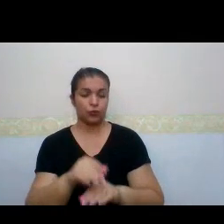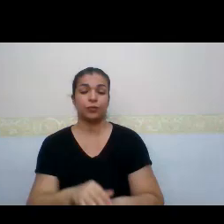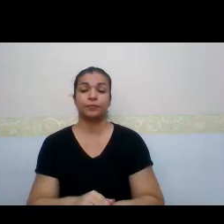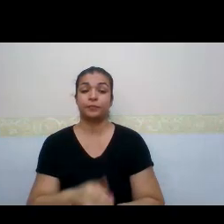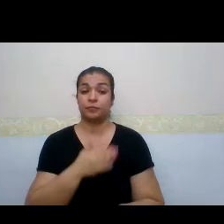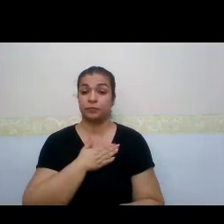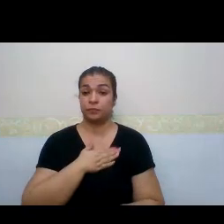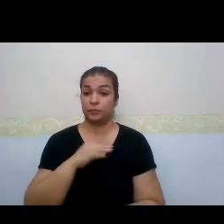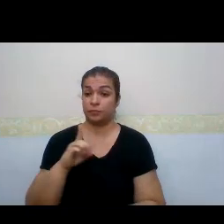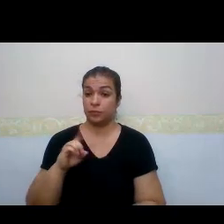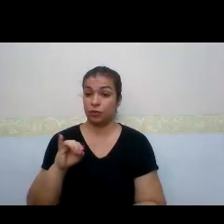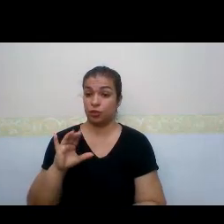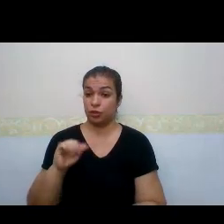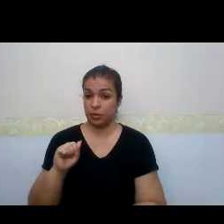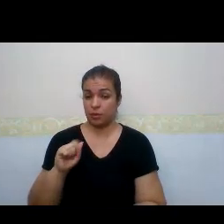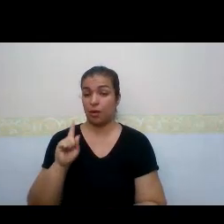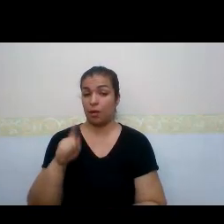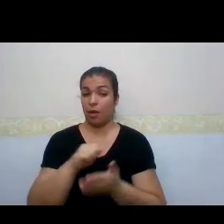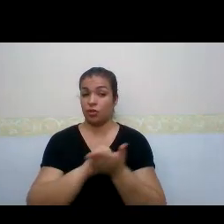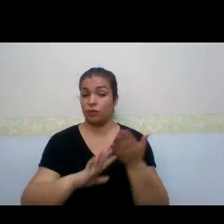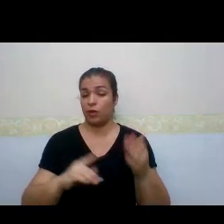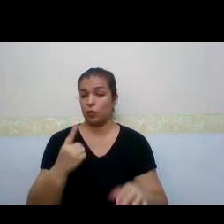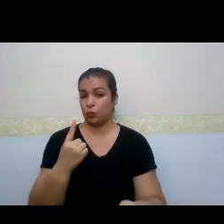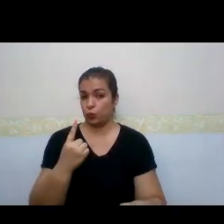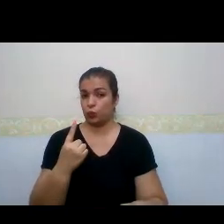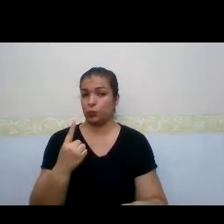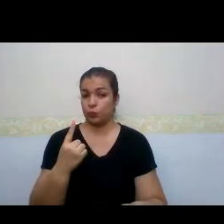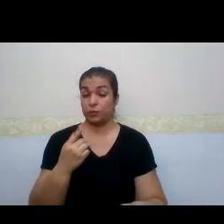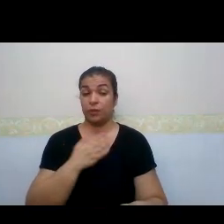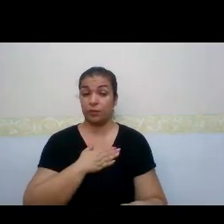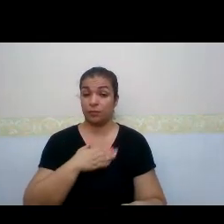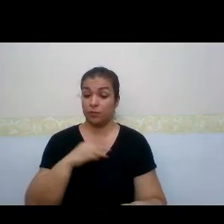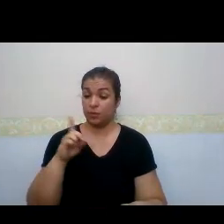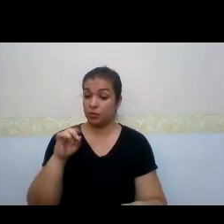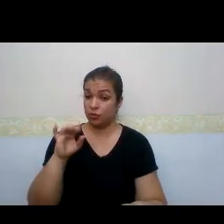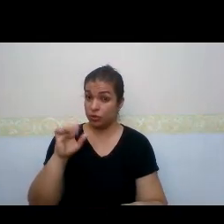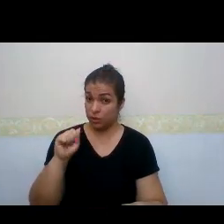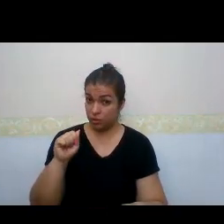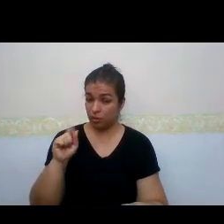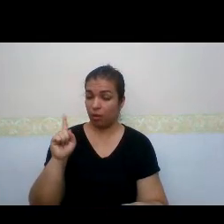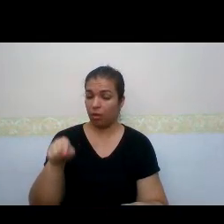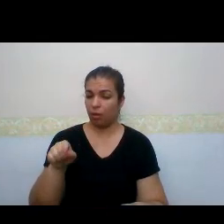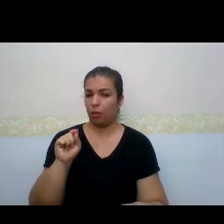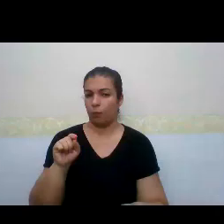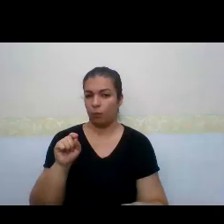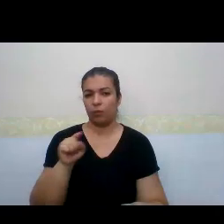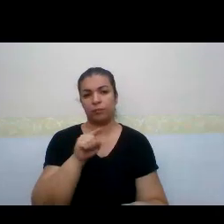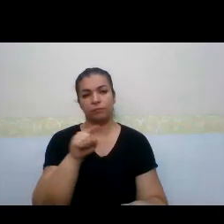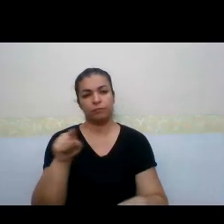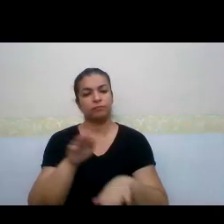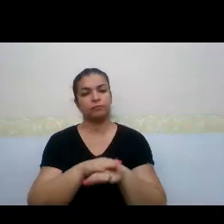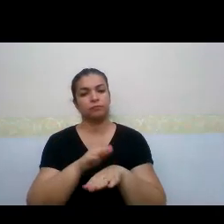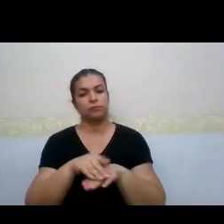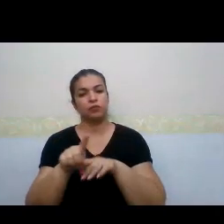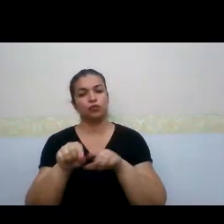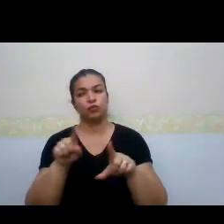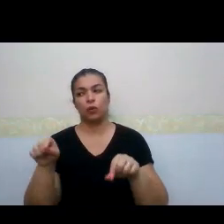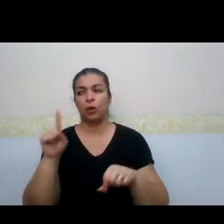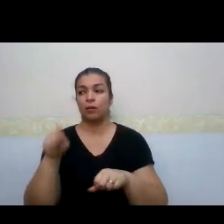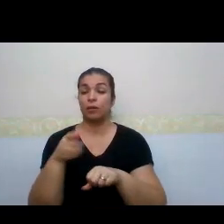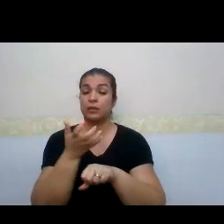já estou falando da atividade 1, a minha dica para vocês é: escolham uma disciplina